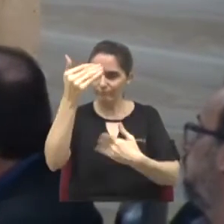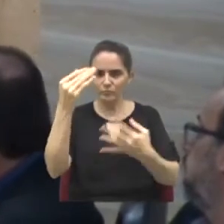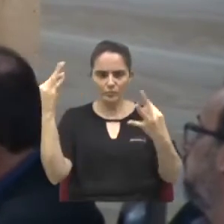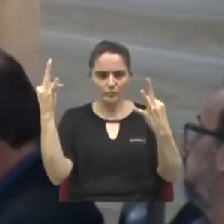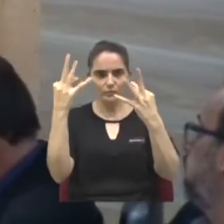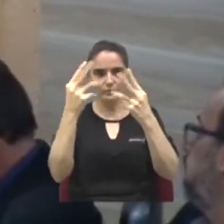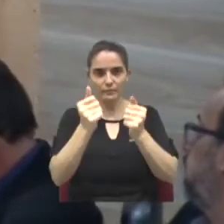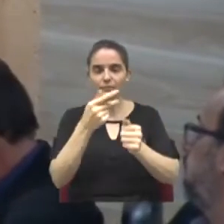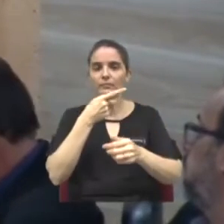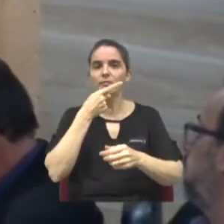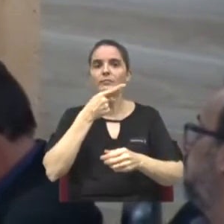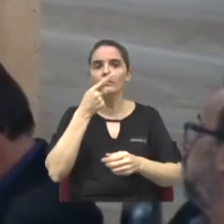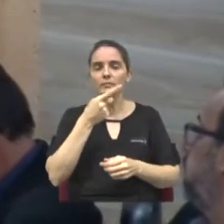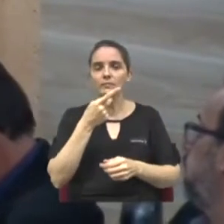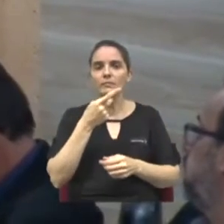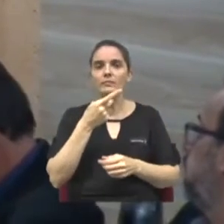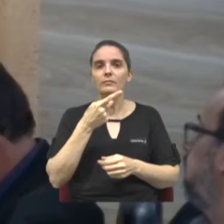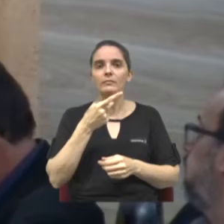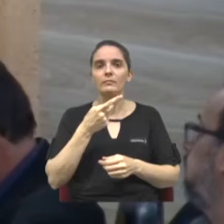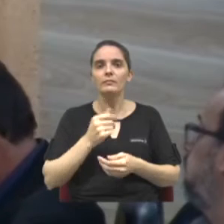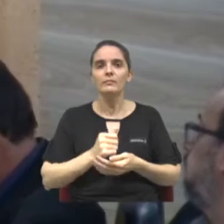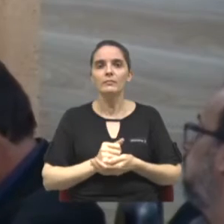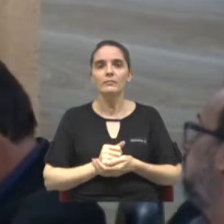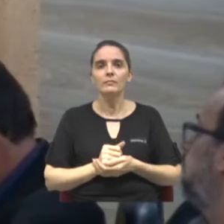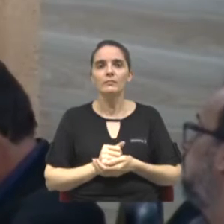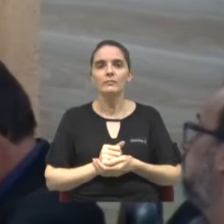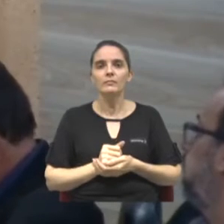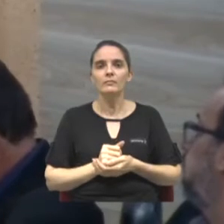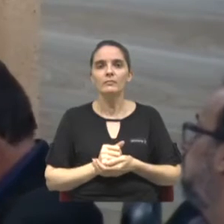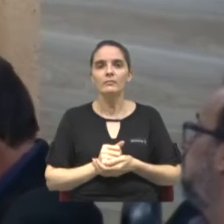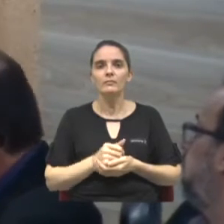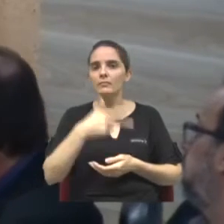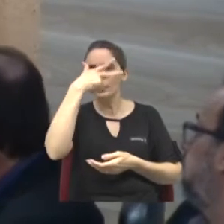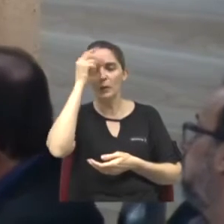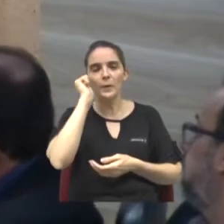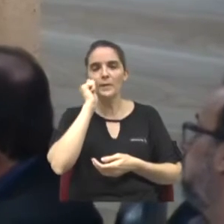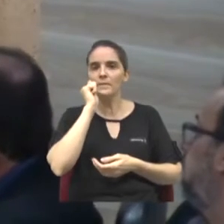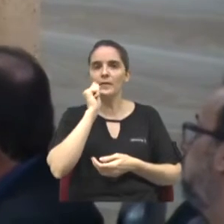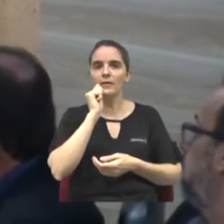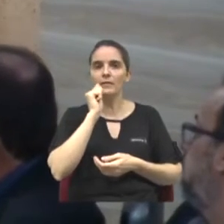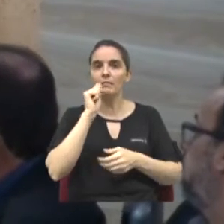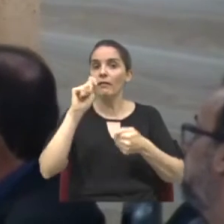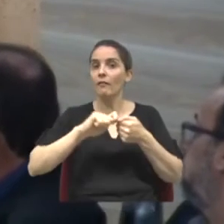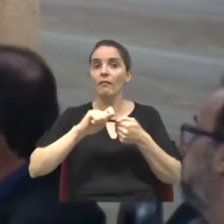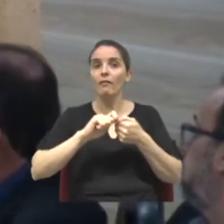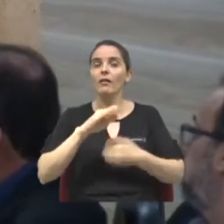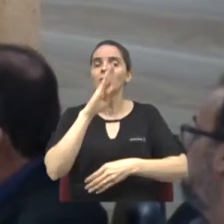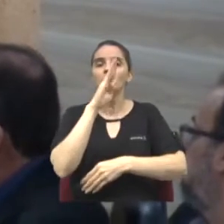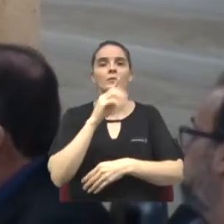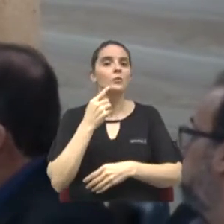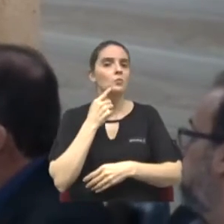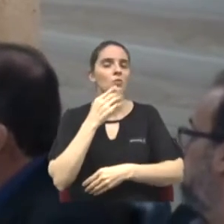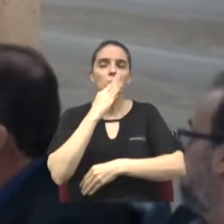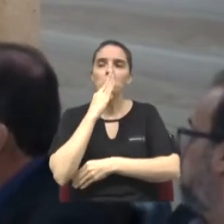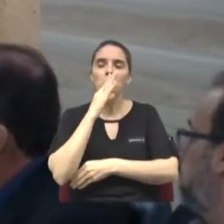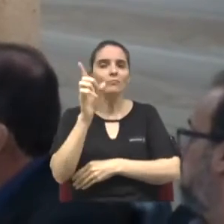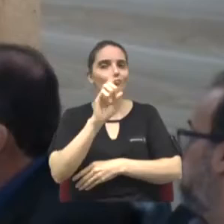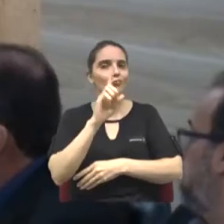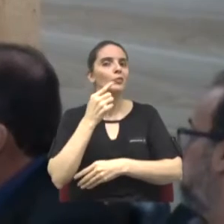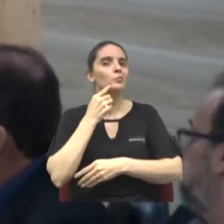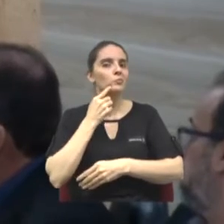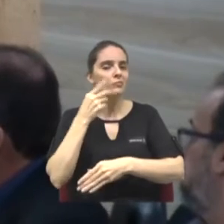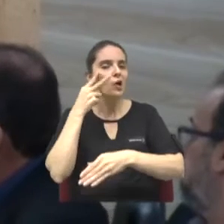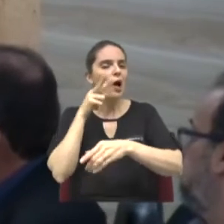todos e dizer que não vai ser um comissionado do prefeito que vai calar minha voz. Eu vou continuar fiscalizando o